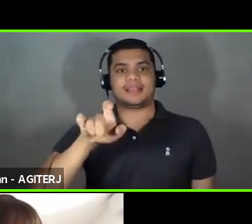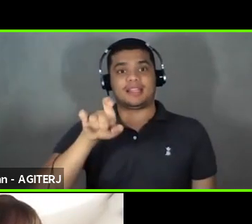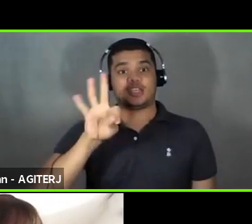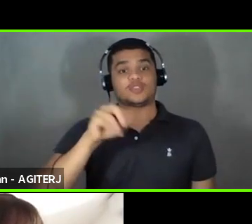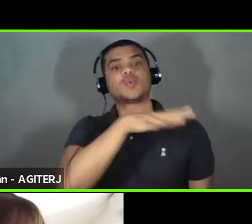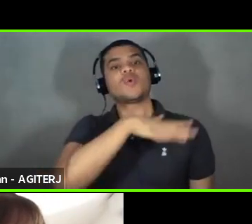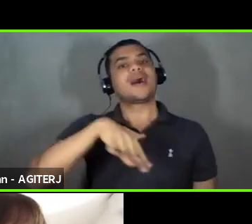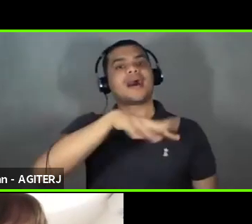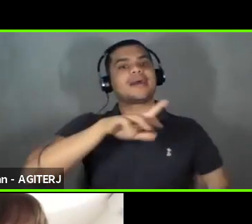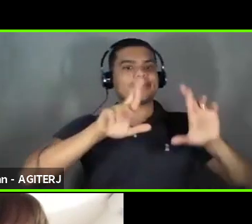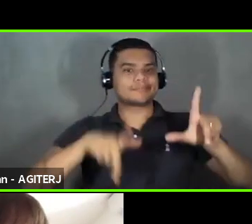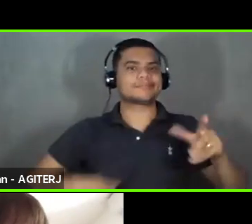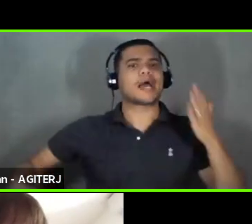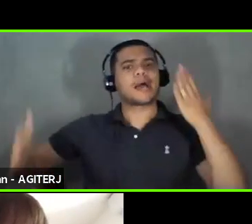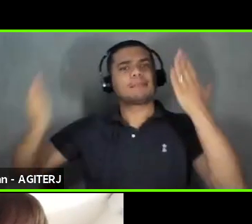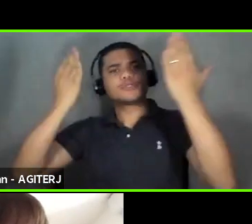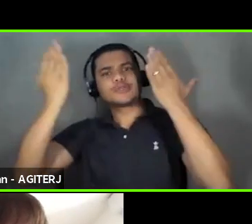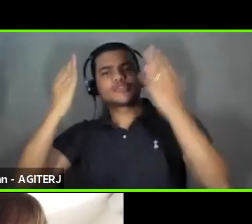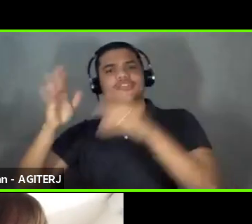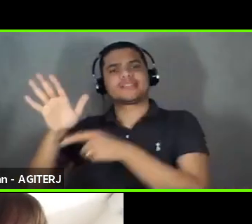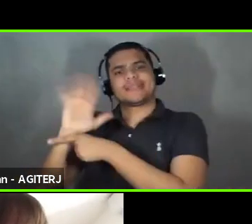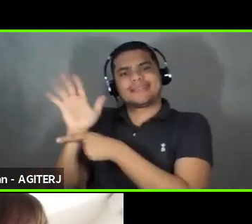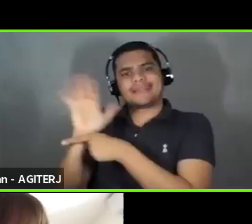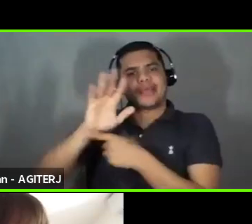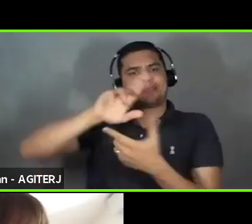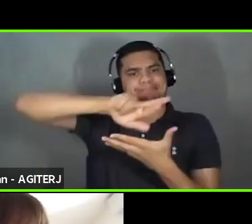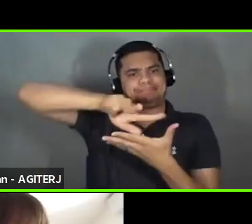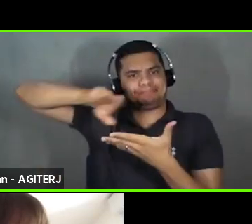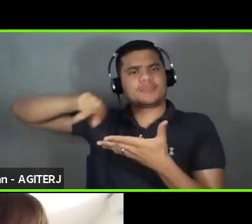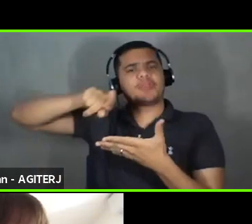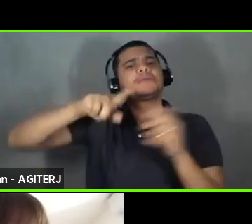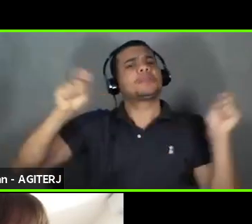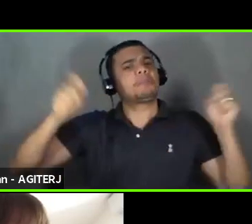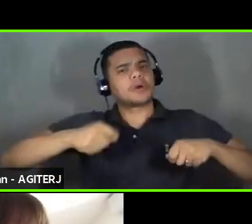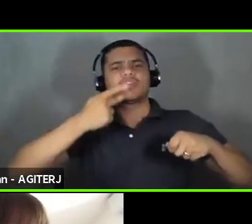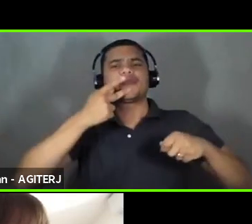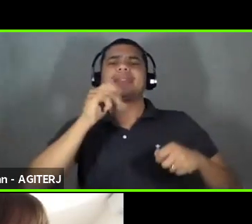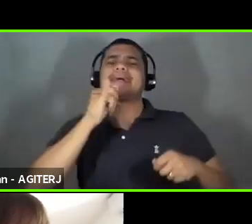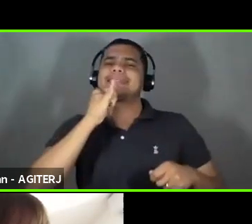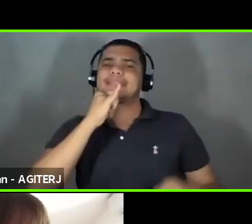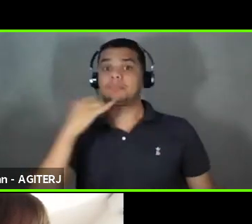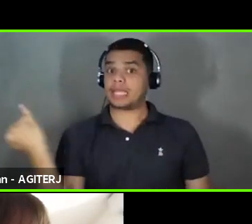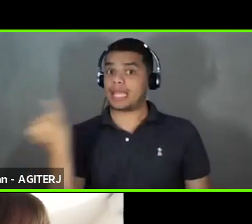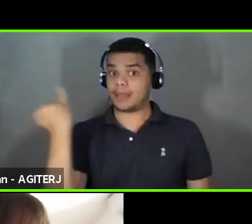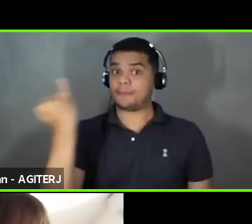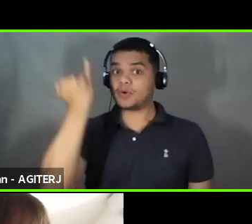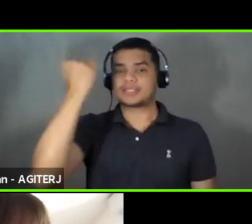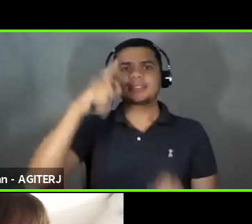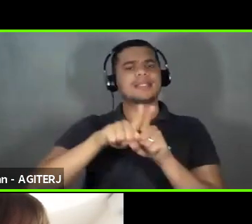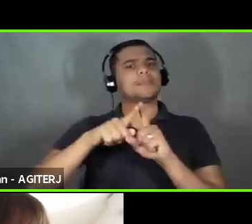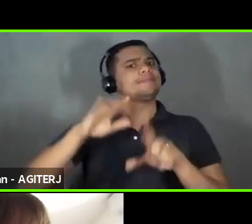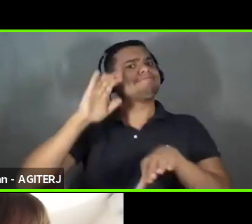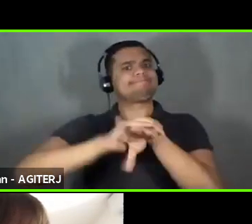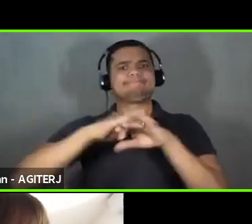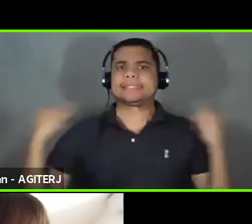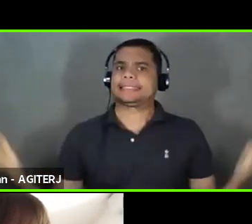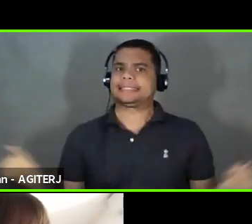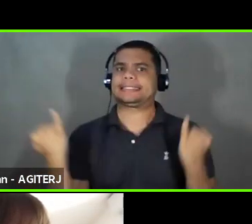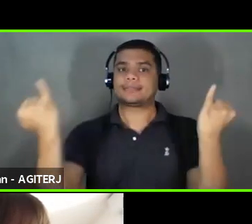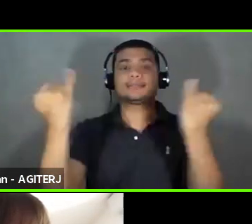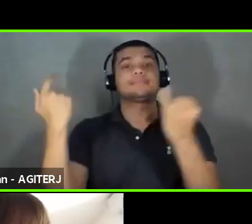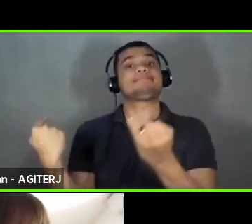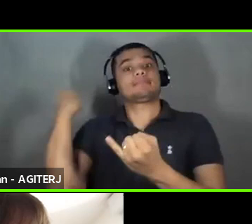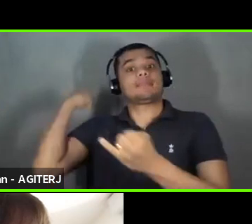distintas, psicologia, cinema, etc. Você pode falar um pouco sobre a importância e a riqueza dessa